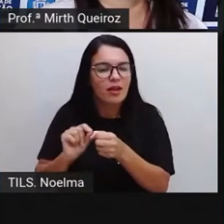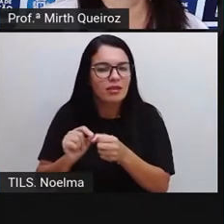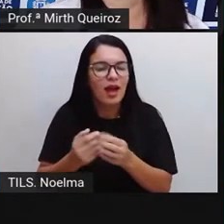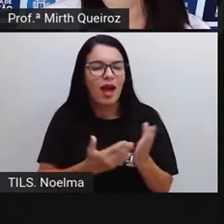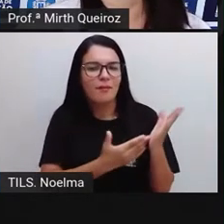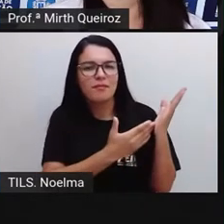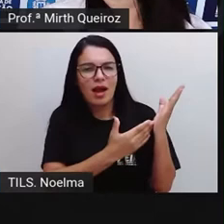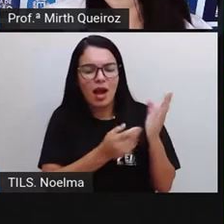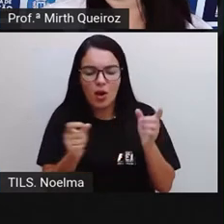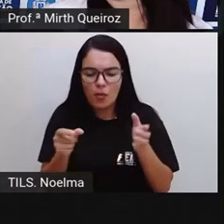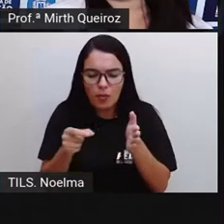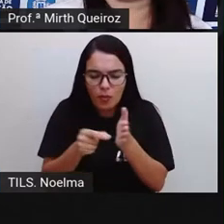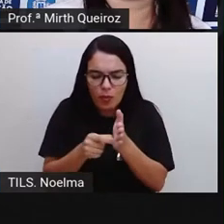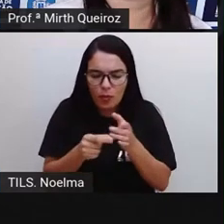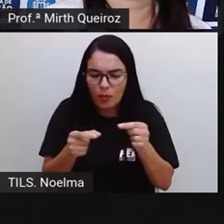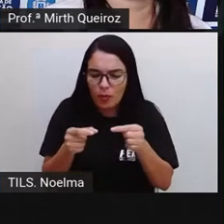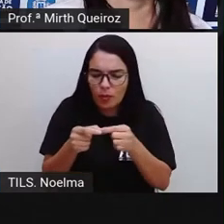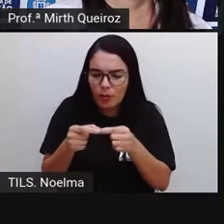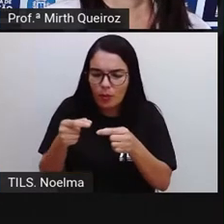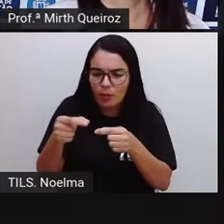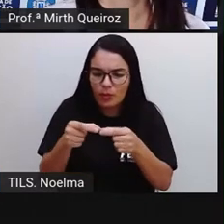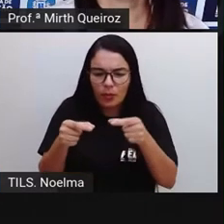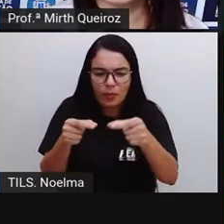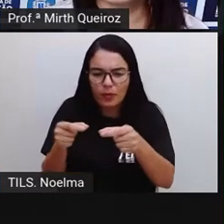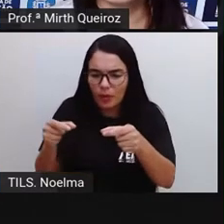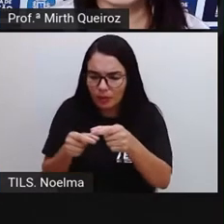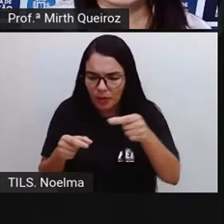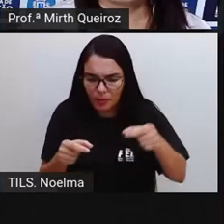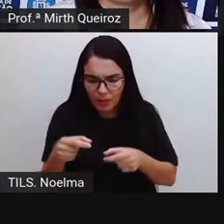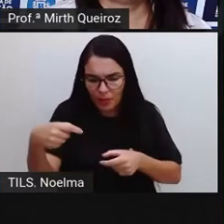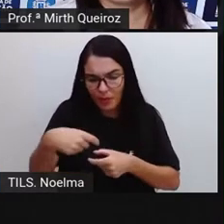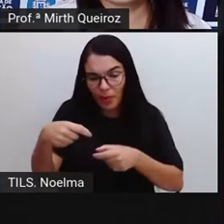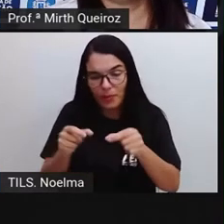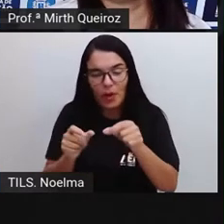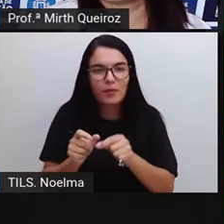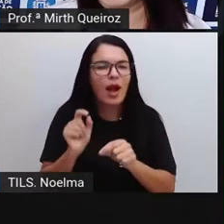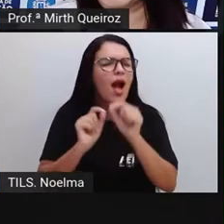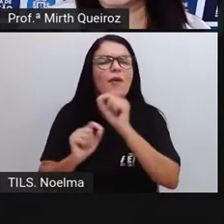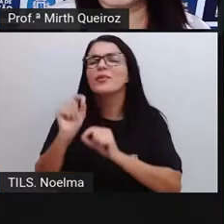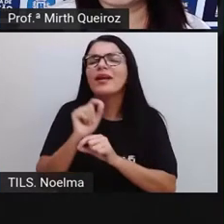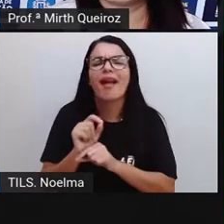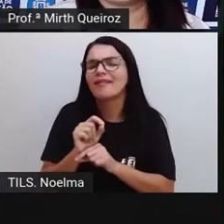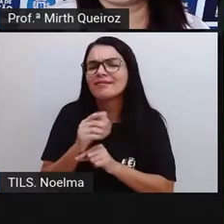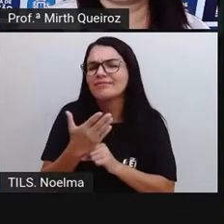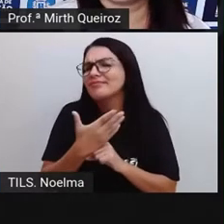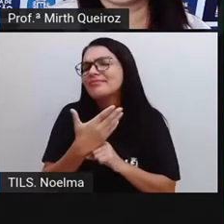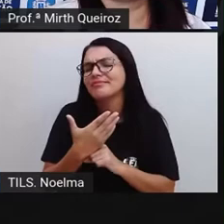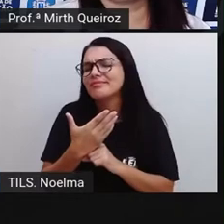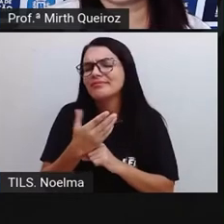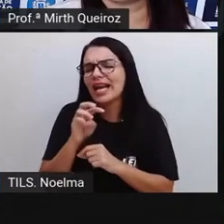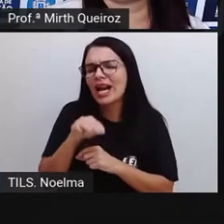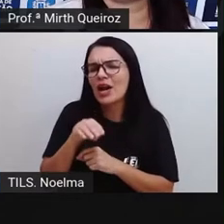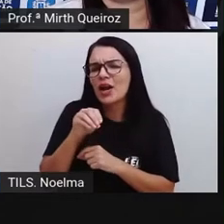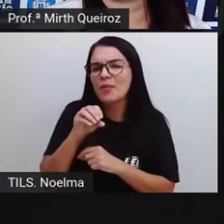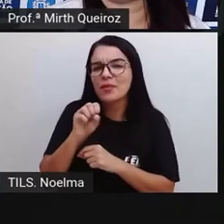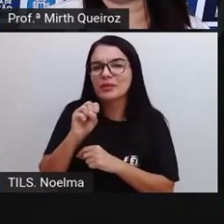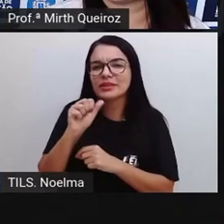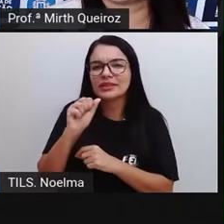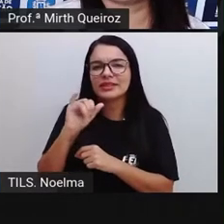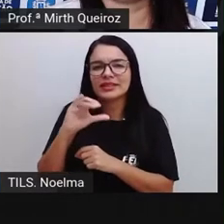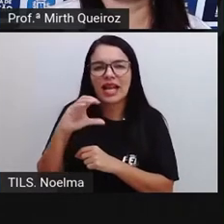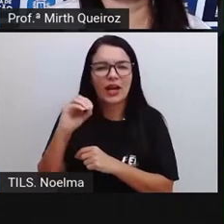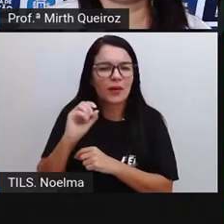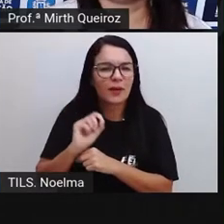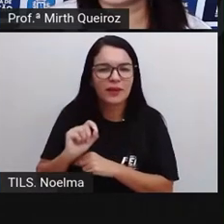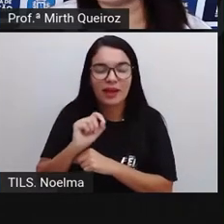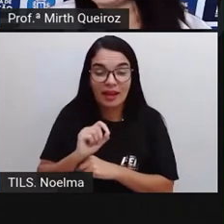Pro, o que é mosaico? O mosaico, ele é uma obra de arte que ele é feita com recortes sobrepostos